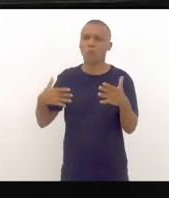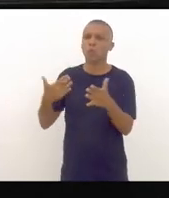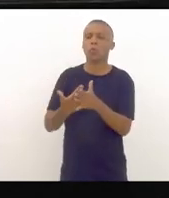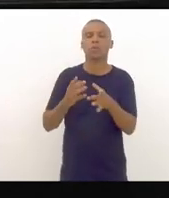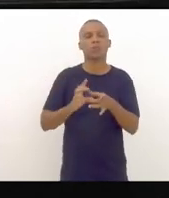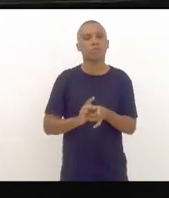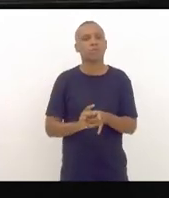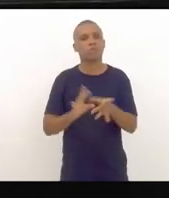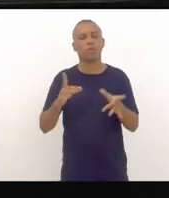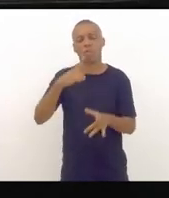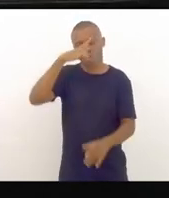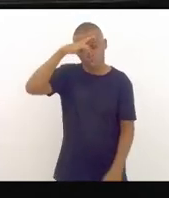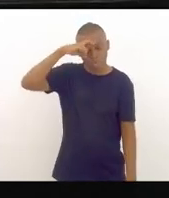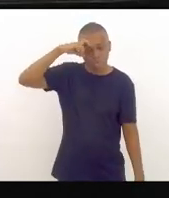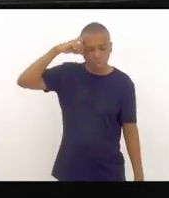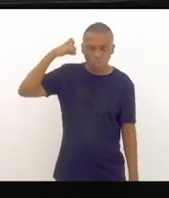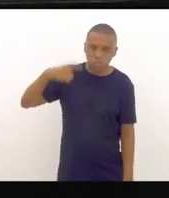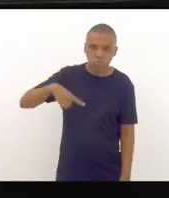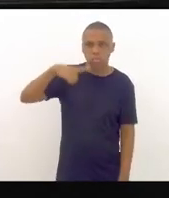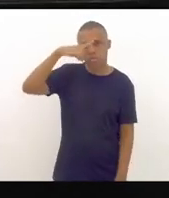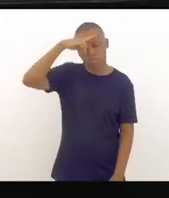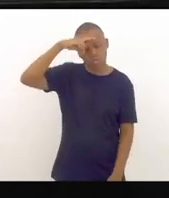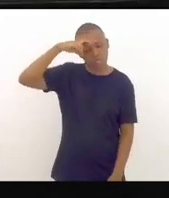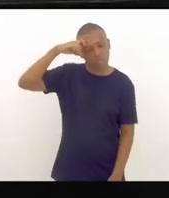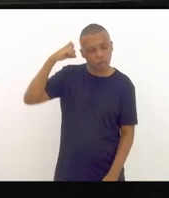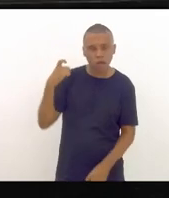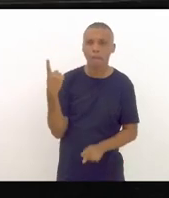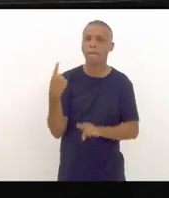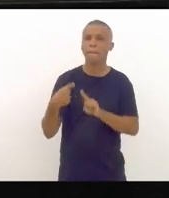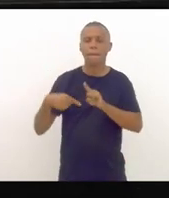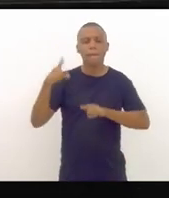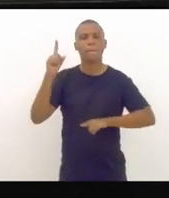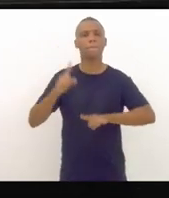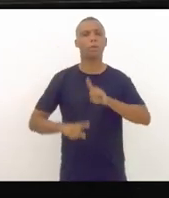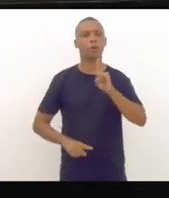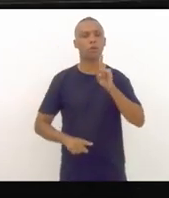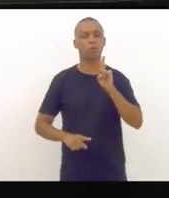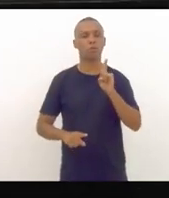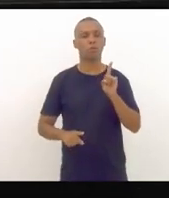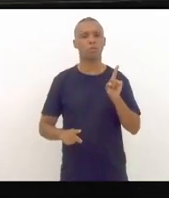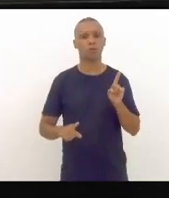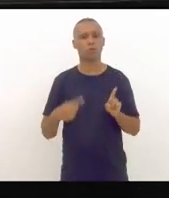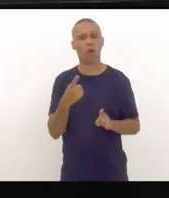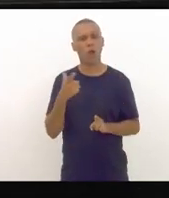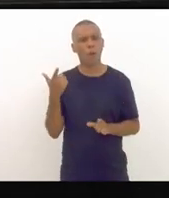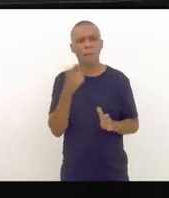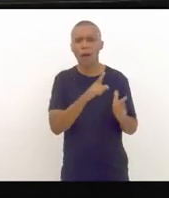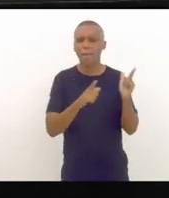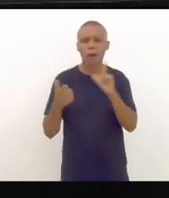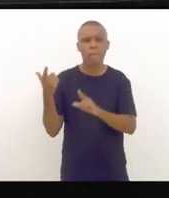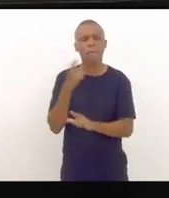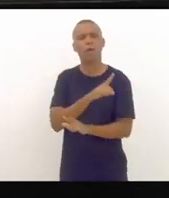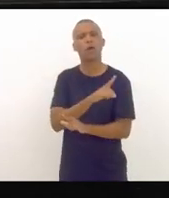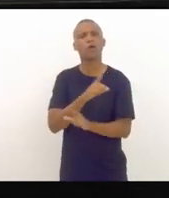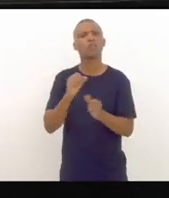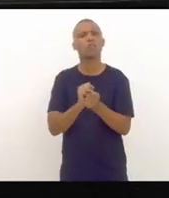disposição, muito suor, muita superação, fui conseguindo, junto com a minha